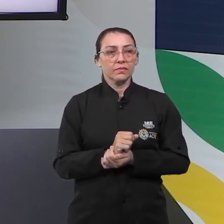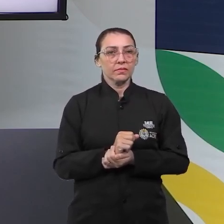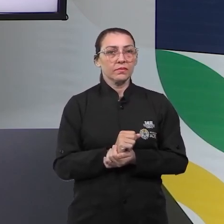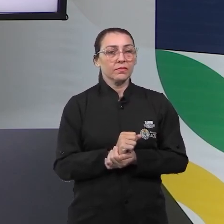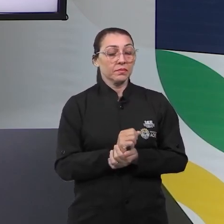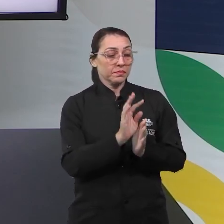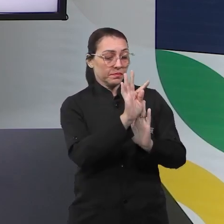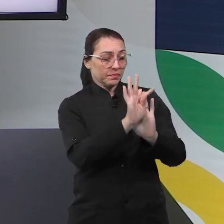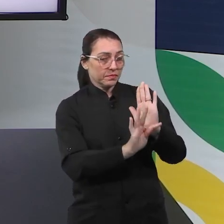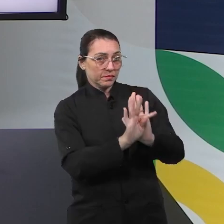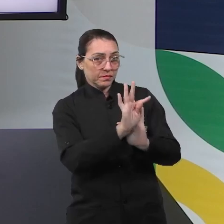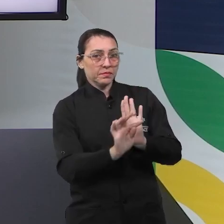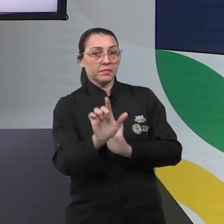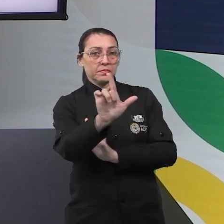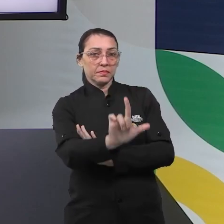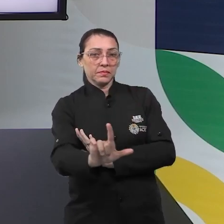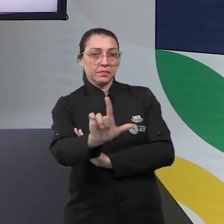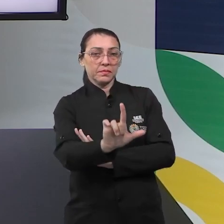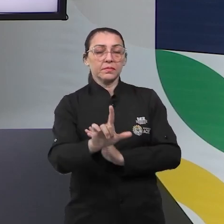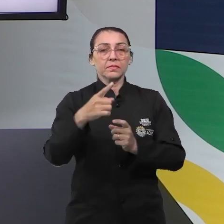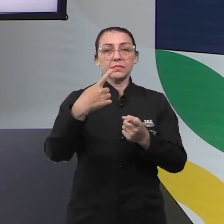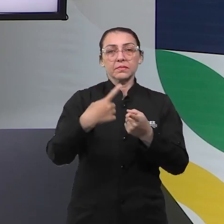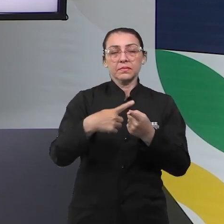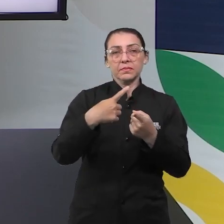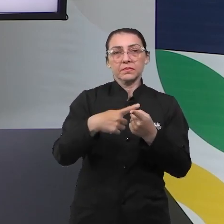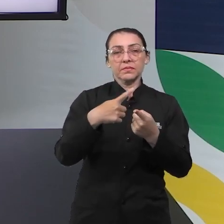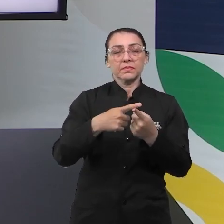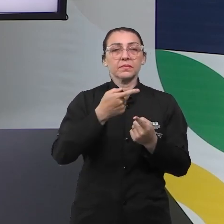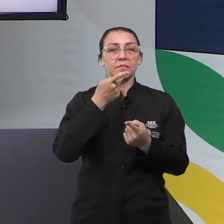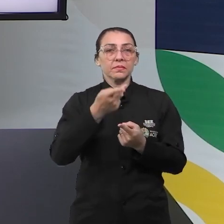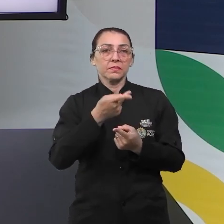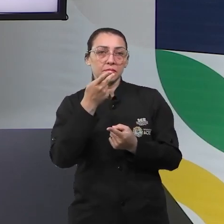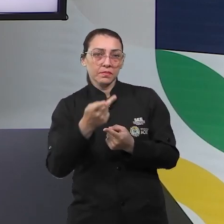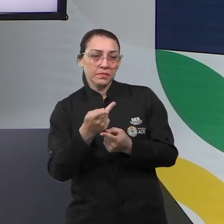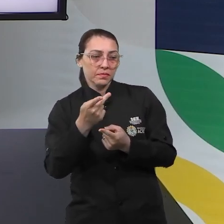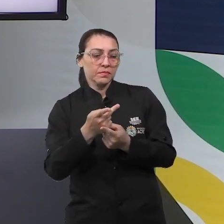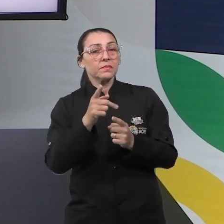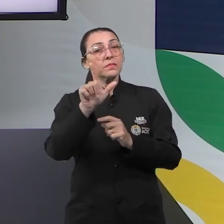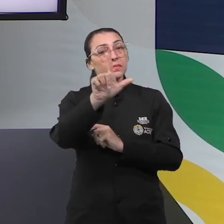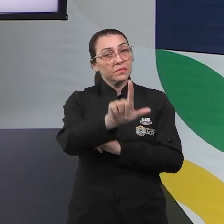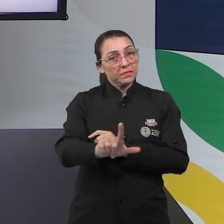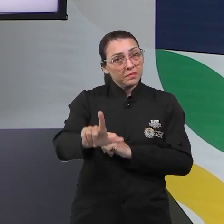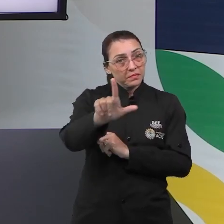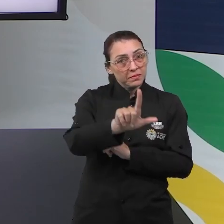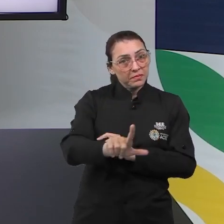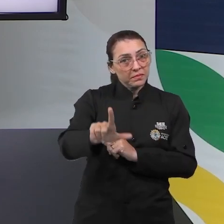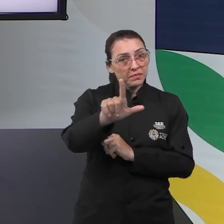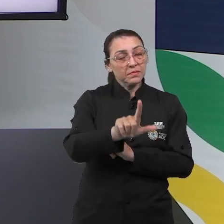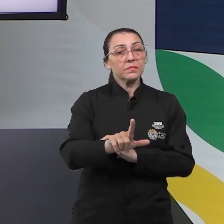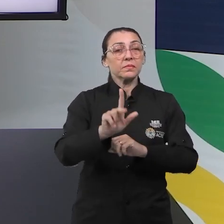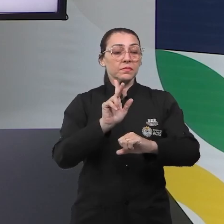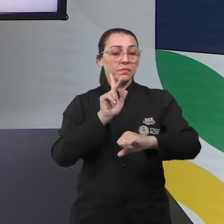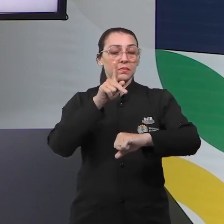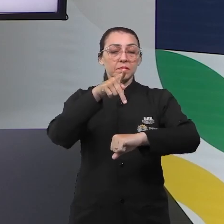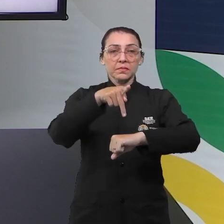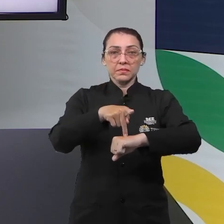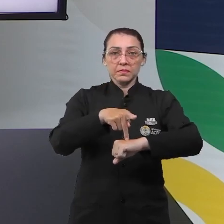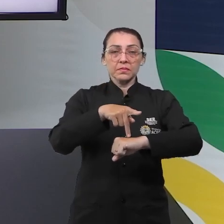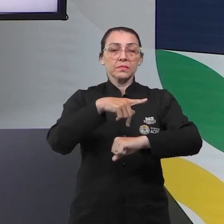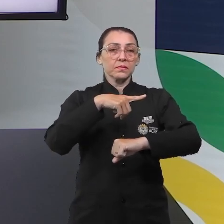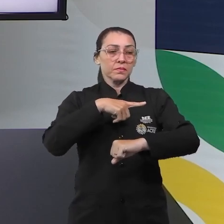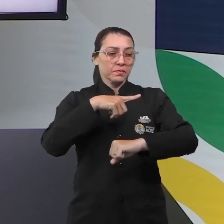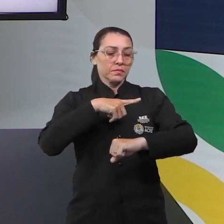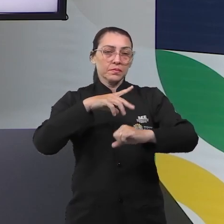em textos literários, porque quando nós estamos falando de literatura, os autores, eles têm